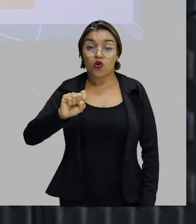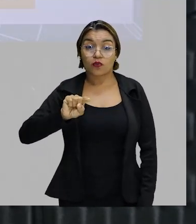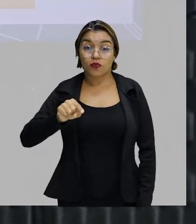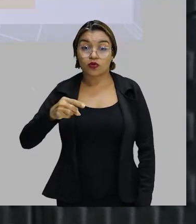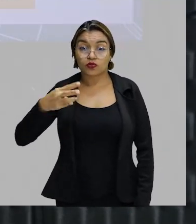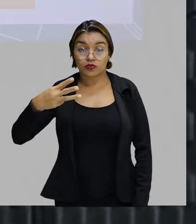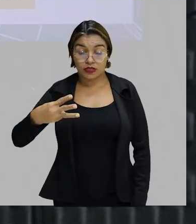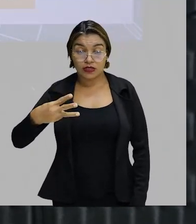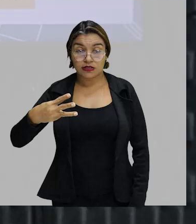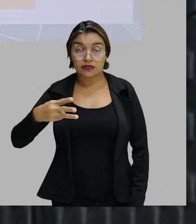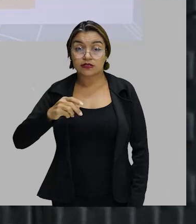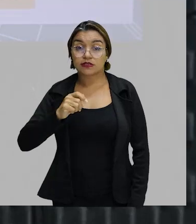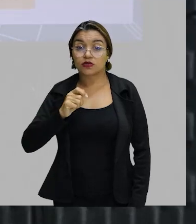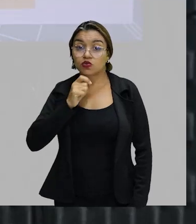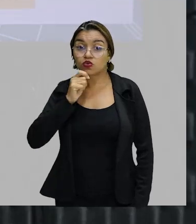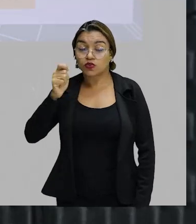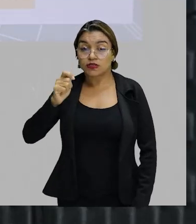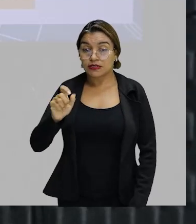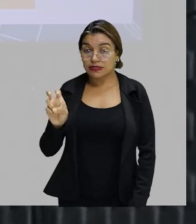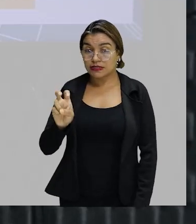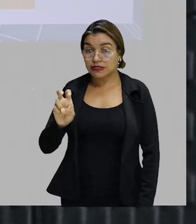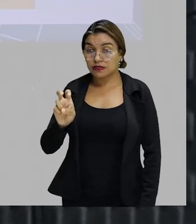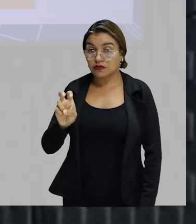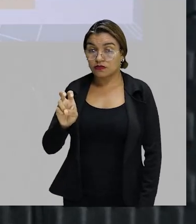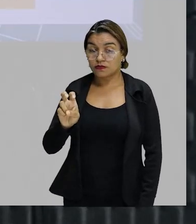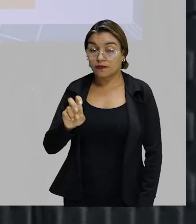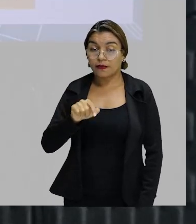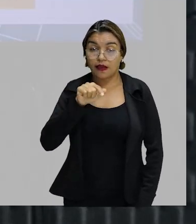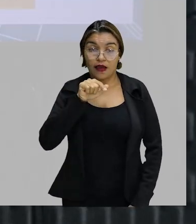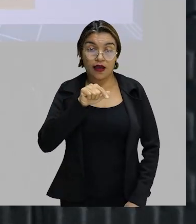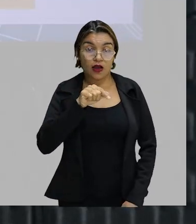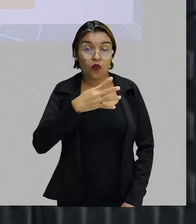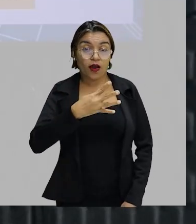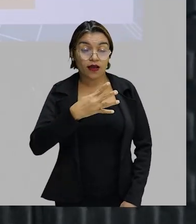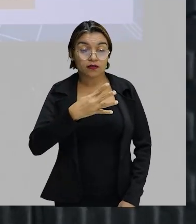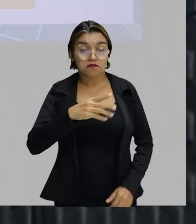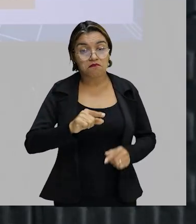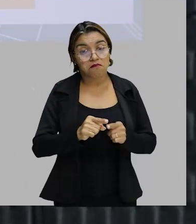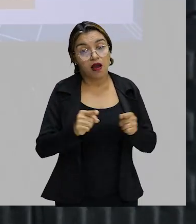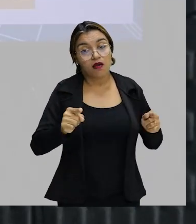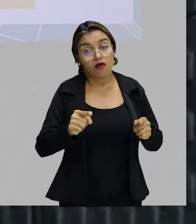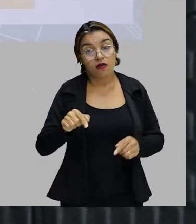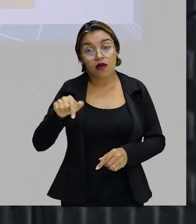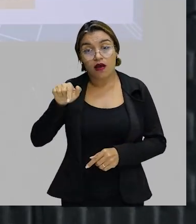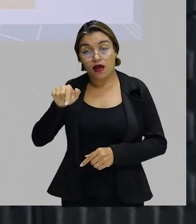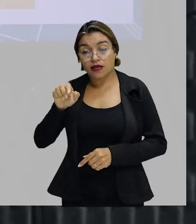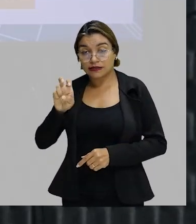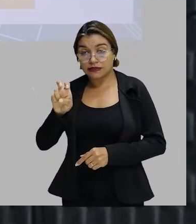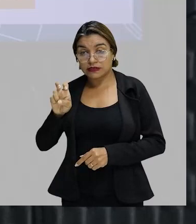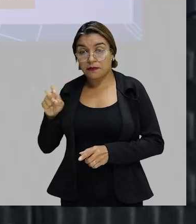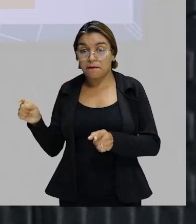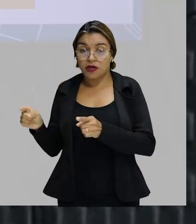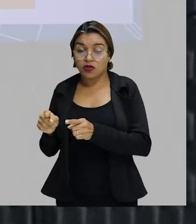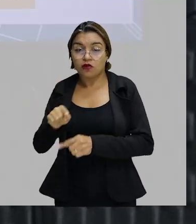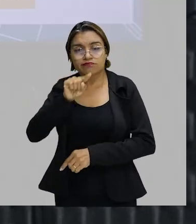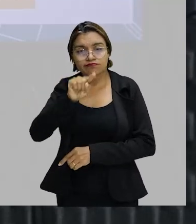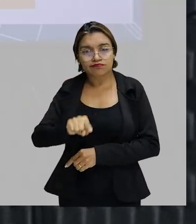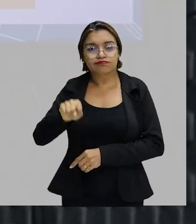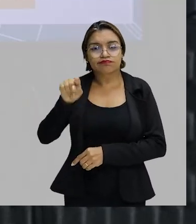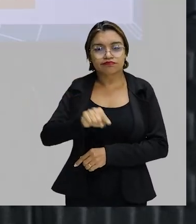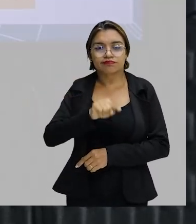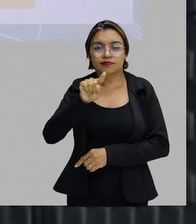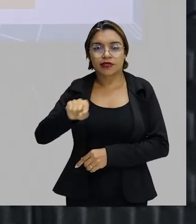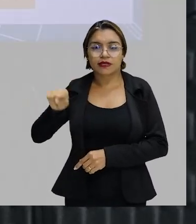5 Essa foi a maior e essa foi a menor nota então a gente cancela essa nota e